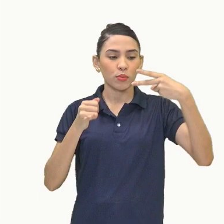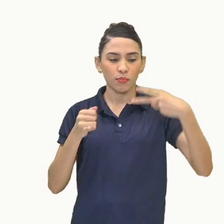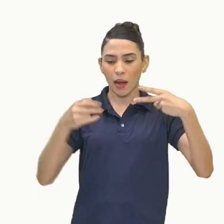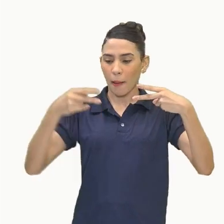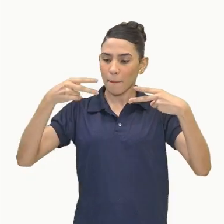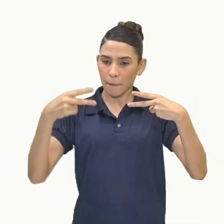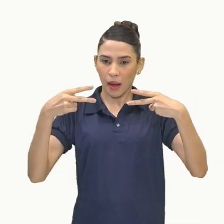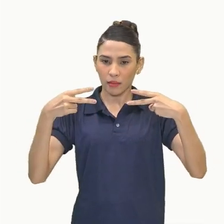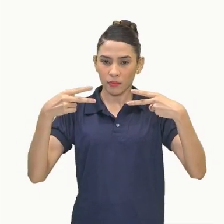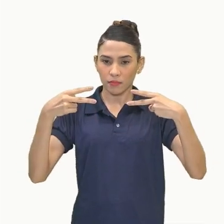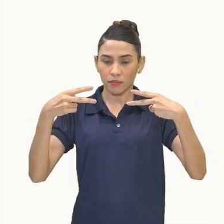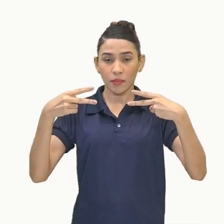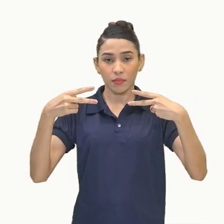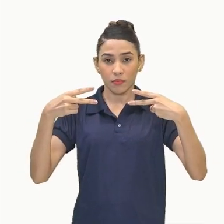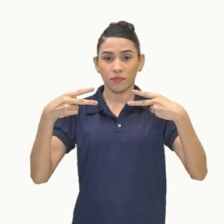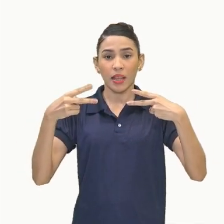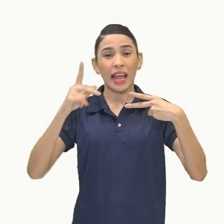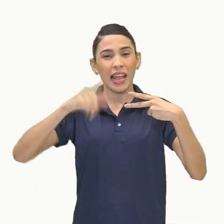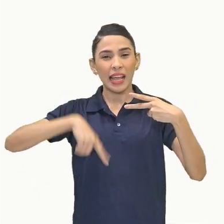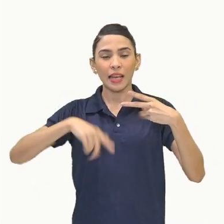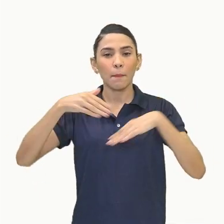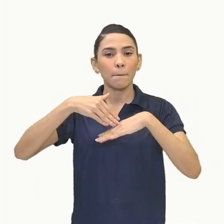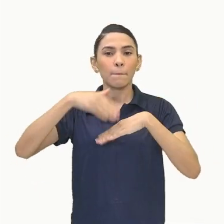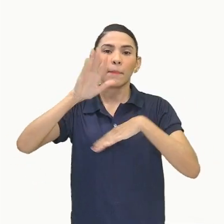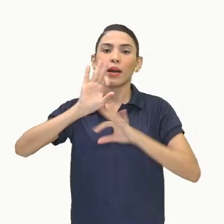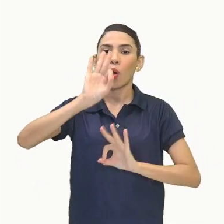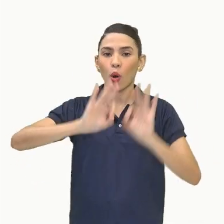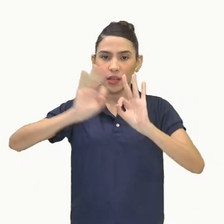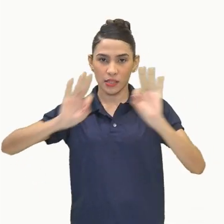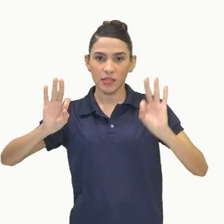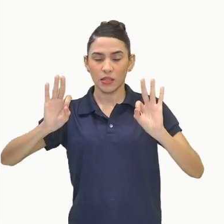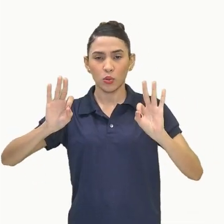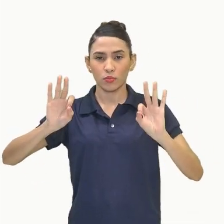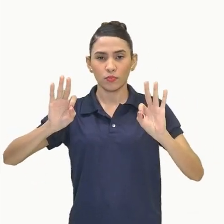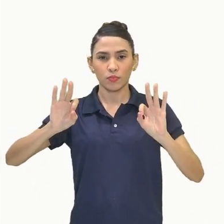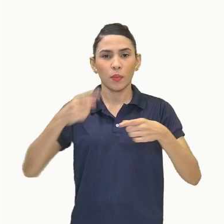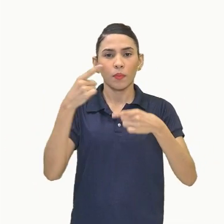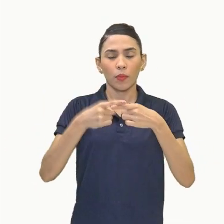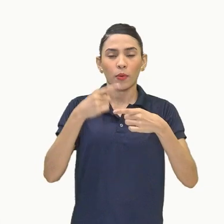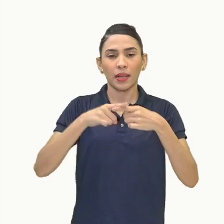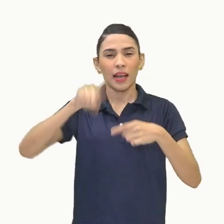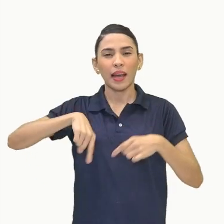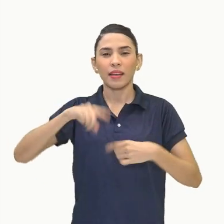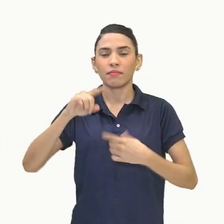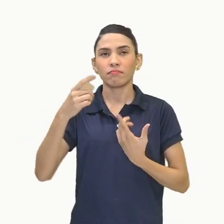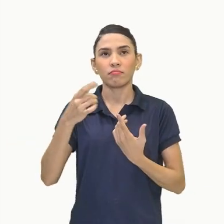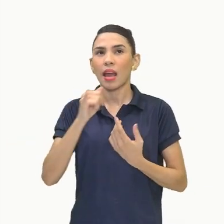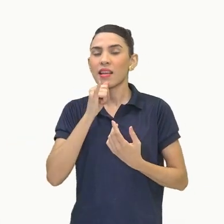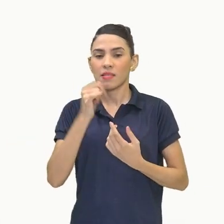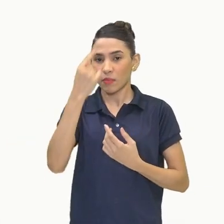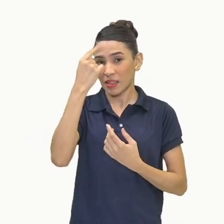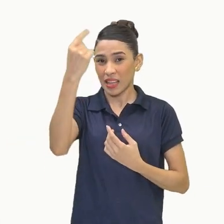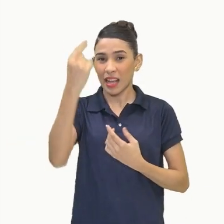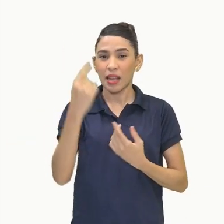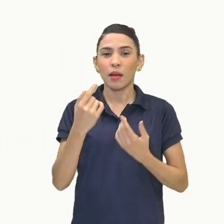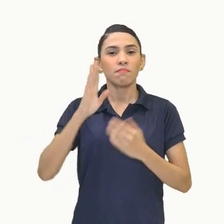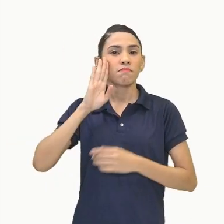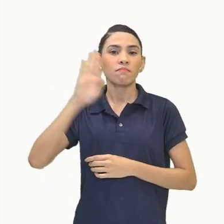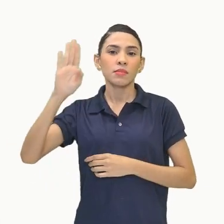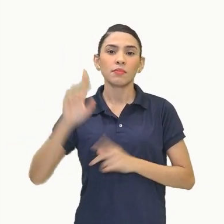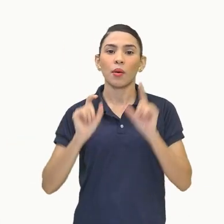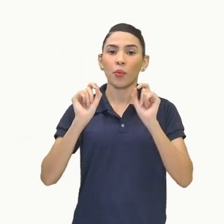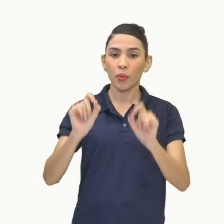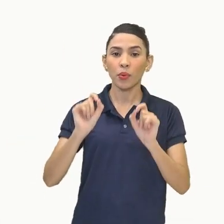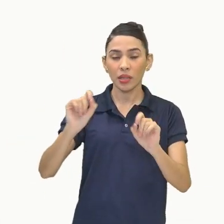que propriamente um sinal. Por quê? A ideia, muita gente já tem a ideia,